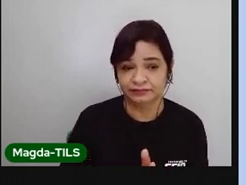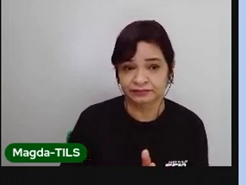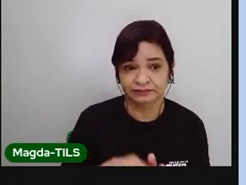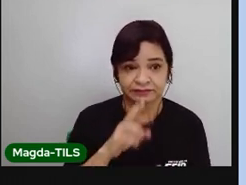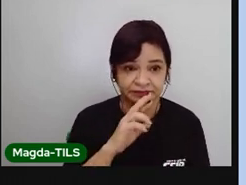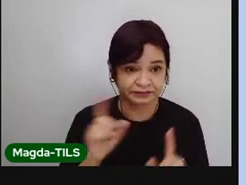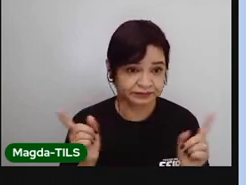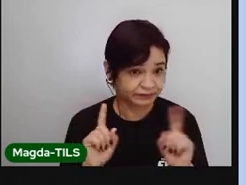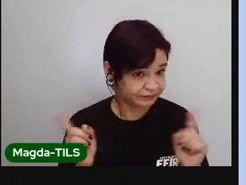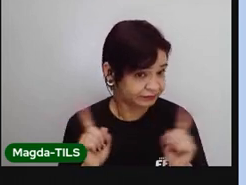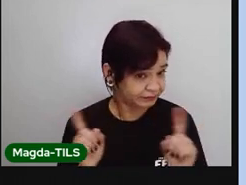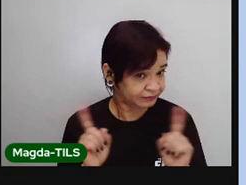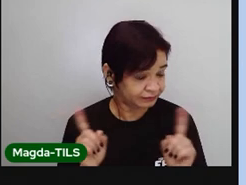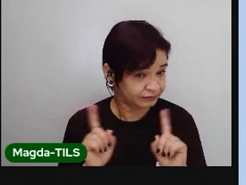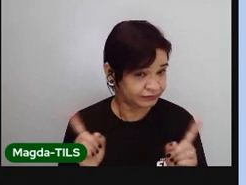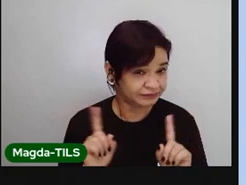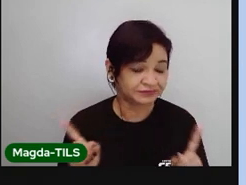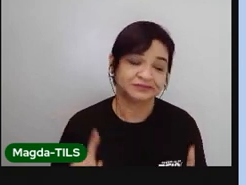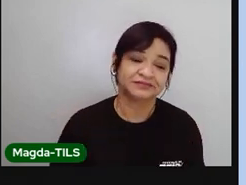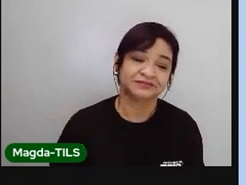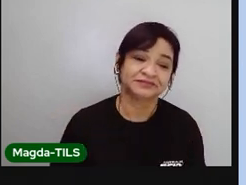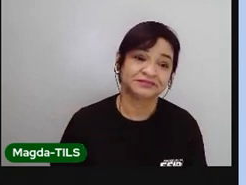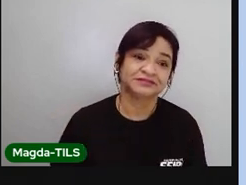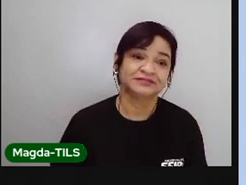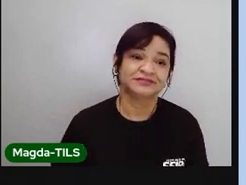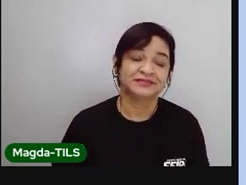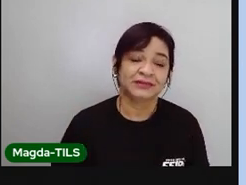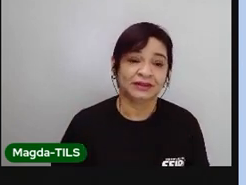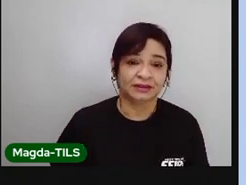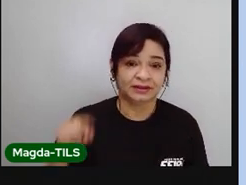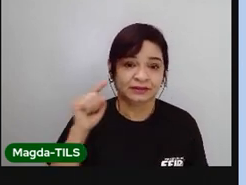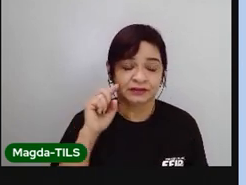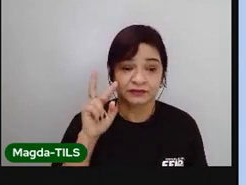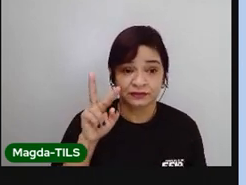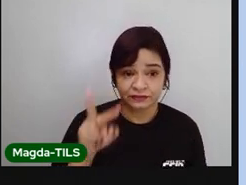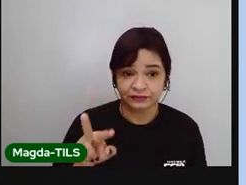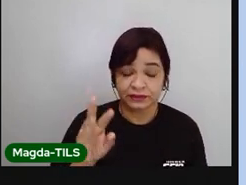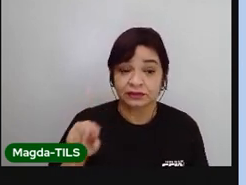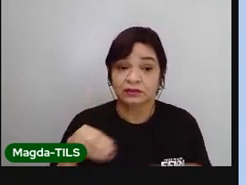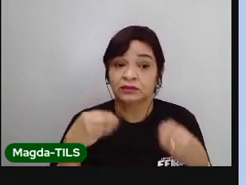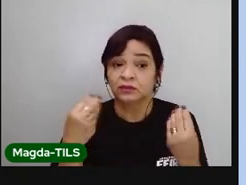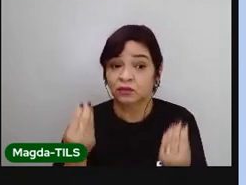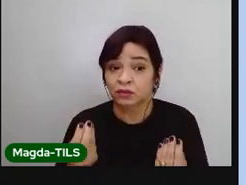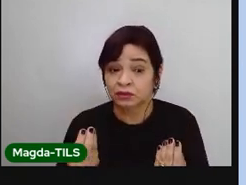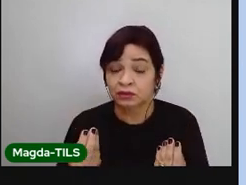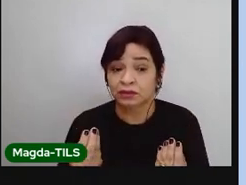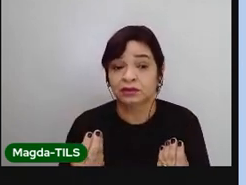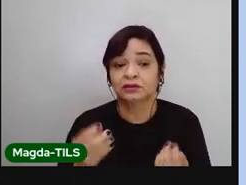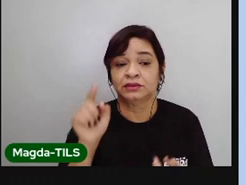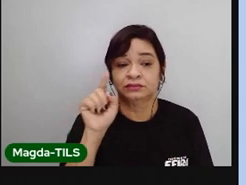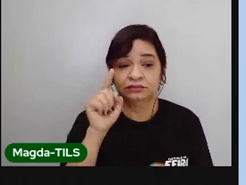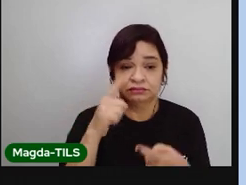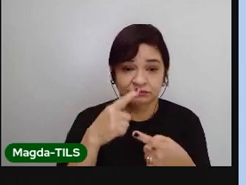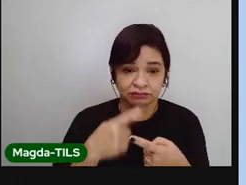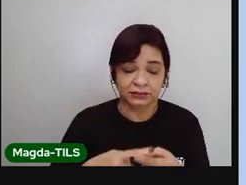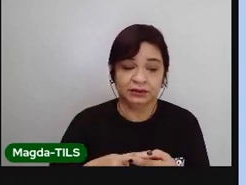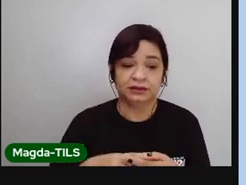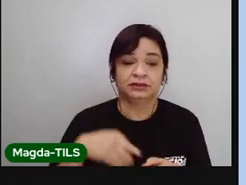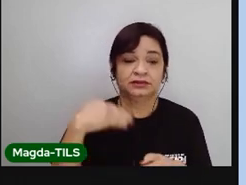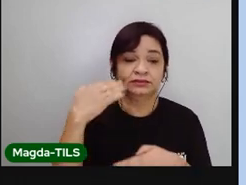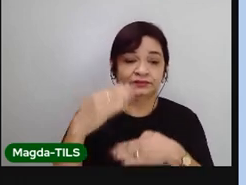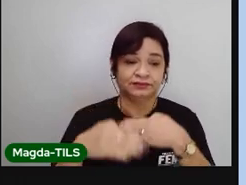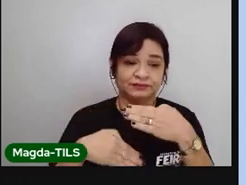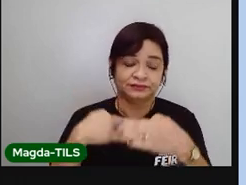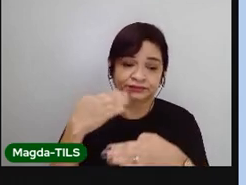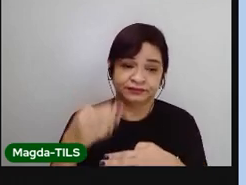responder porque eu não quero dar spoiler. Então, vocês marcam aí a alternativa que vocês acham que é a correta, passa para a próxima. E vocês vão ver que tem